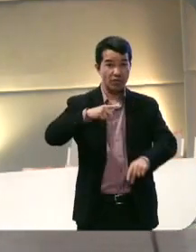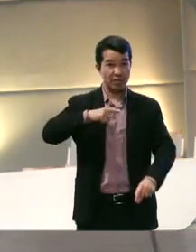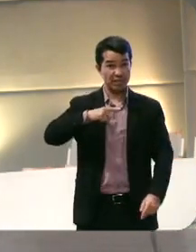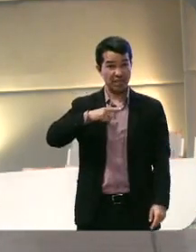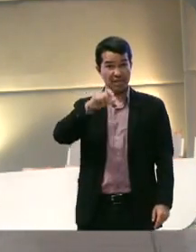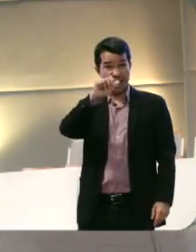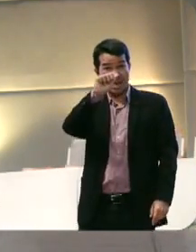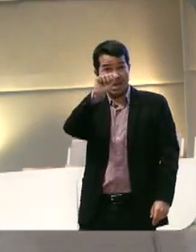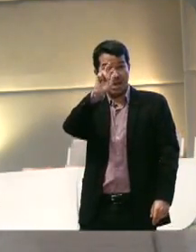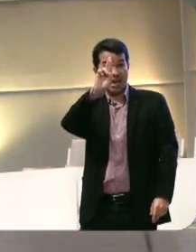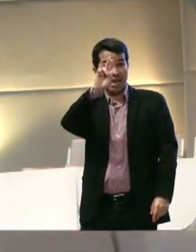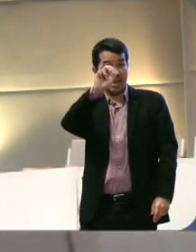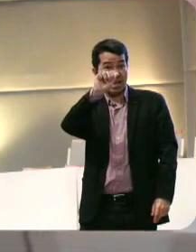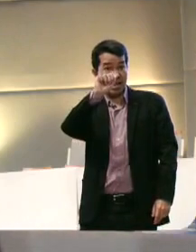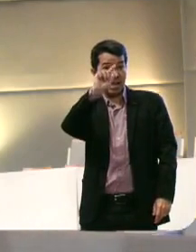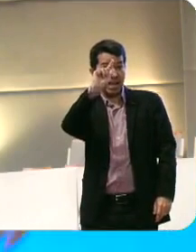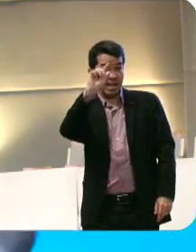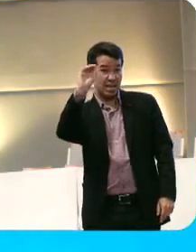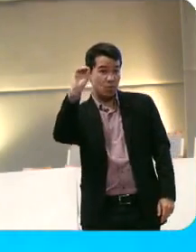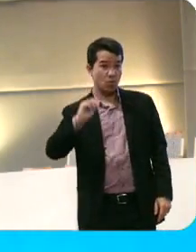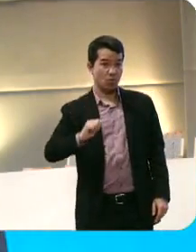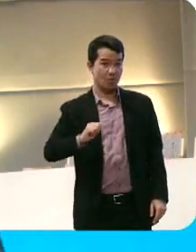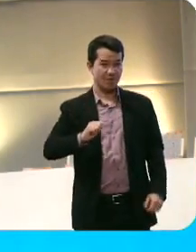de ouro? Yahvé.